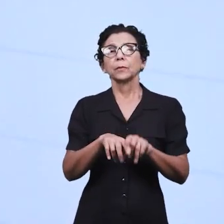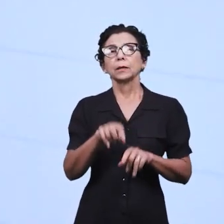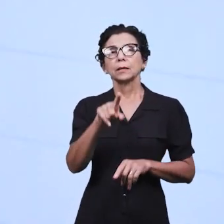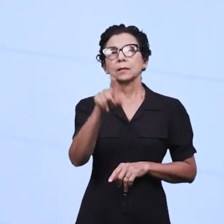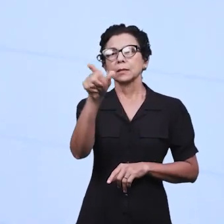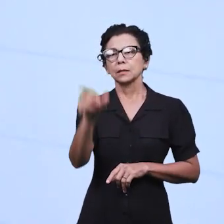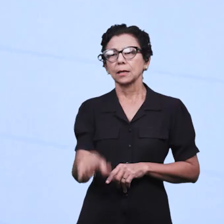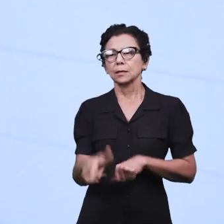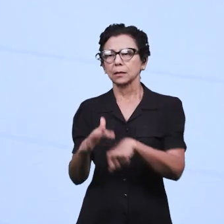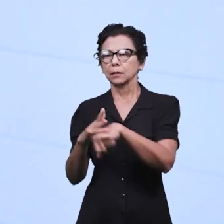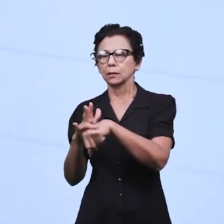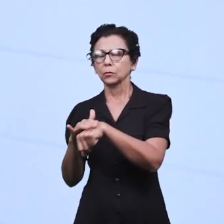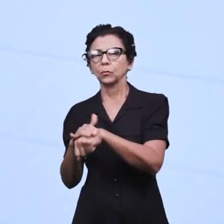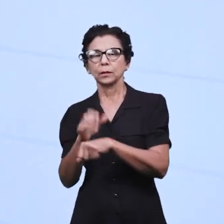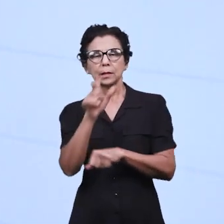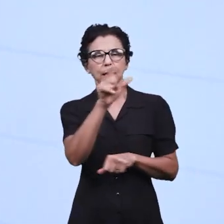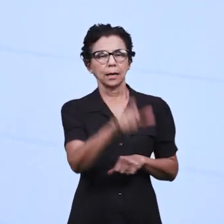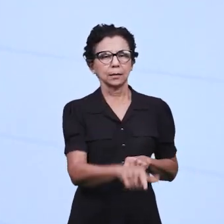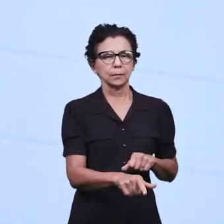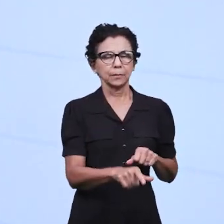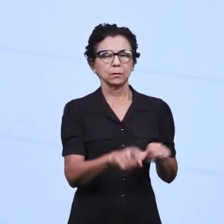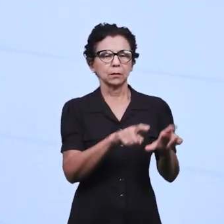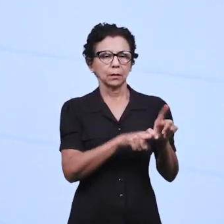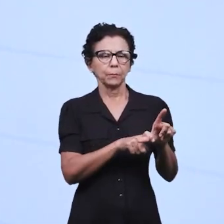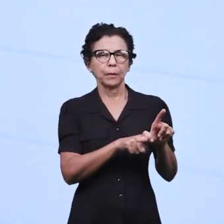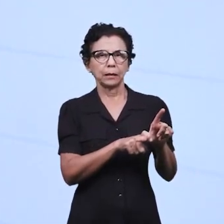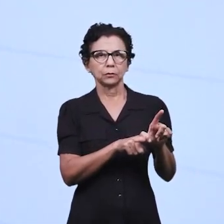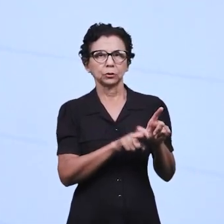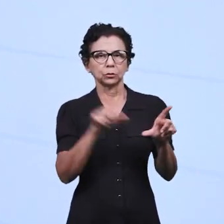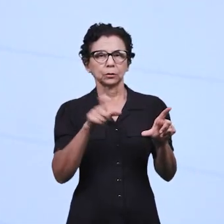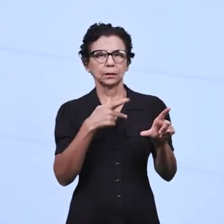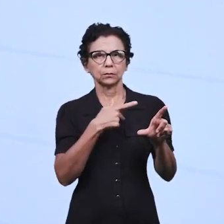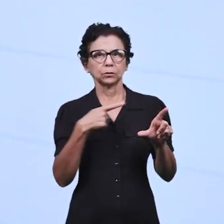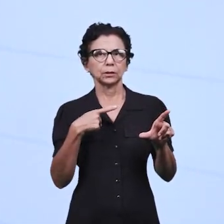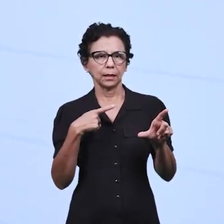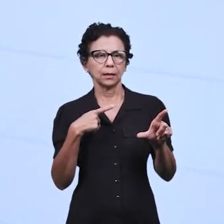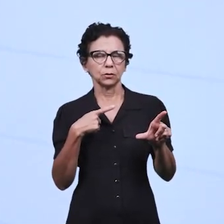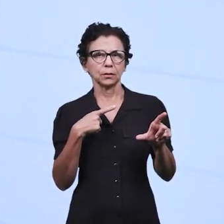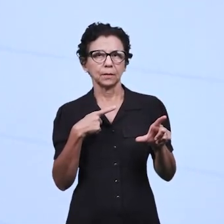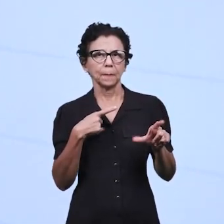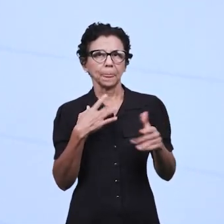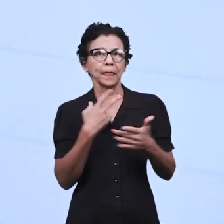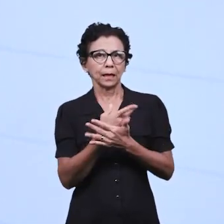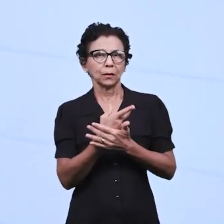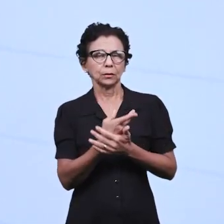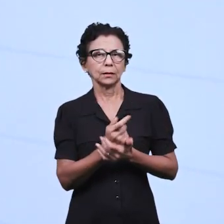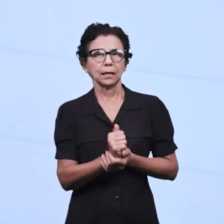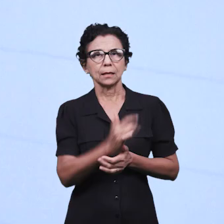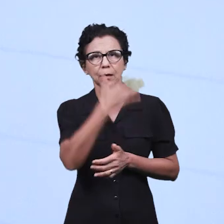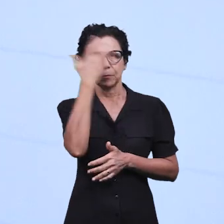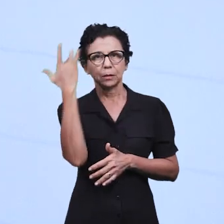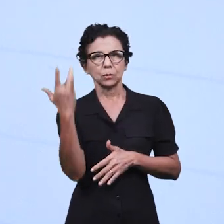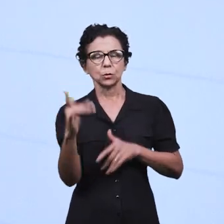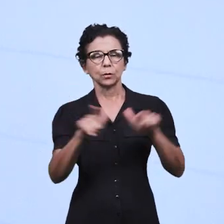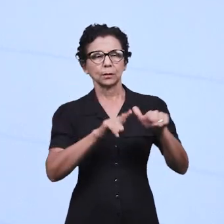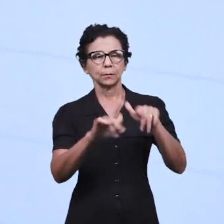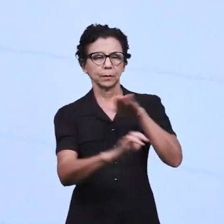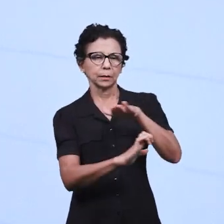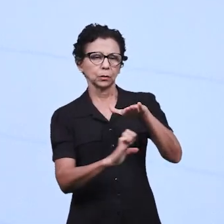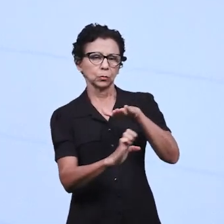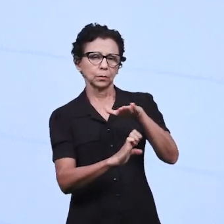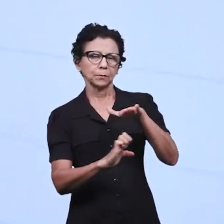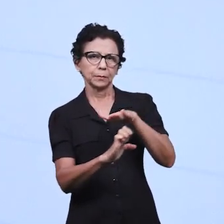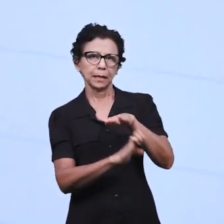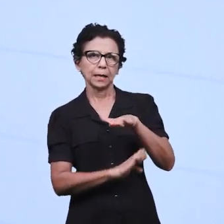tá? De repente ela é dependente do plano. Acontece muito quando é CLT, né? O titular trabalha,